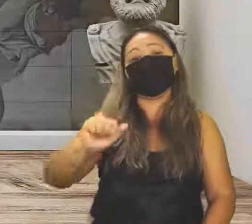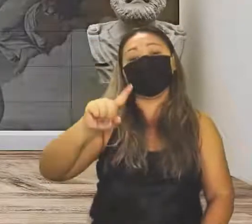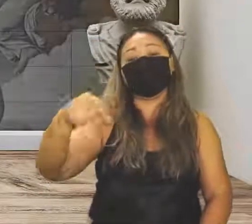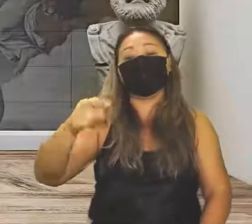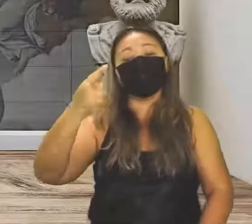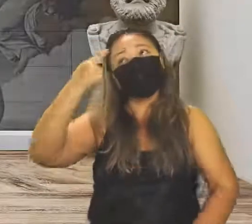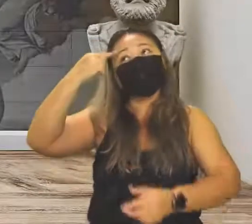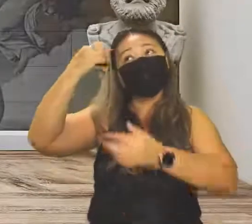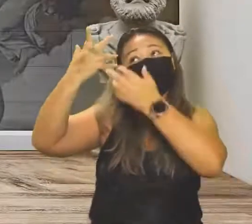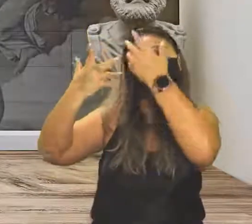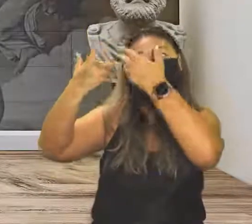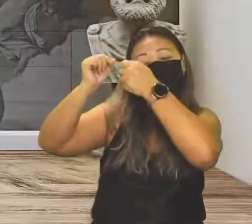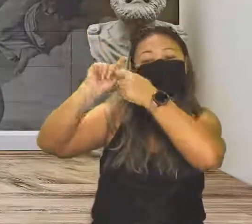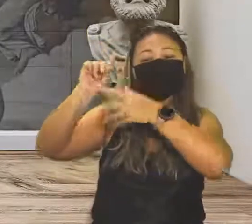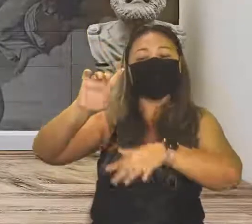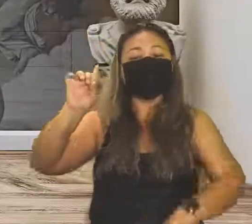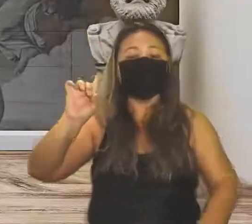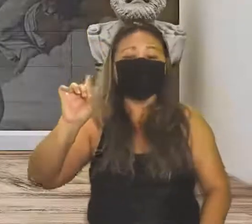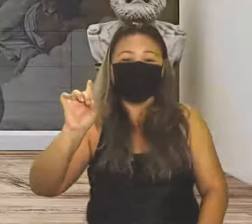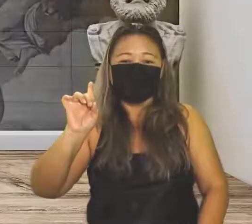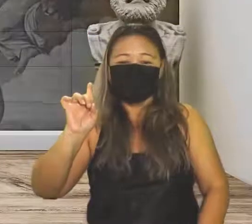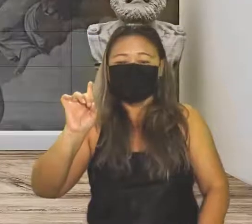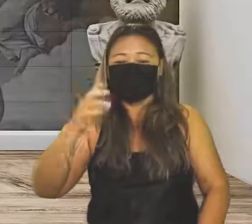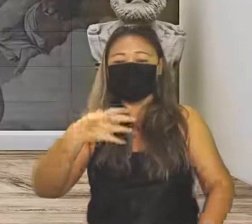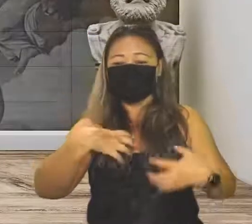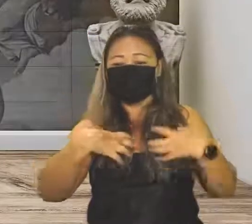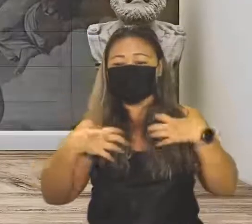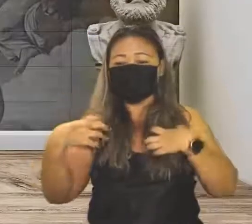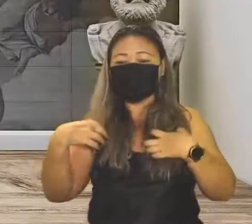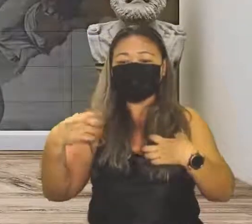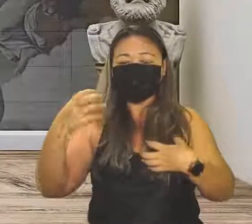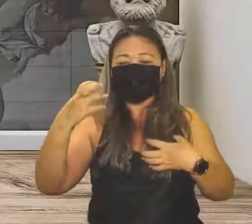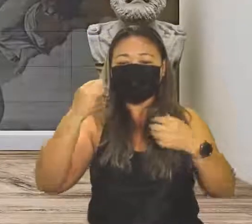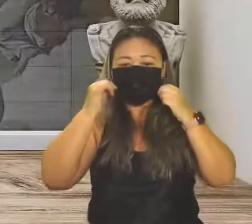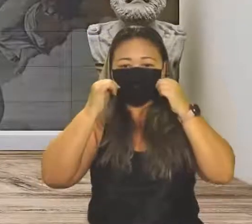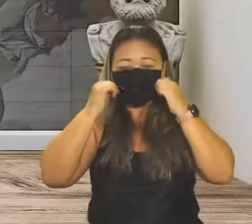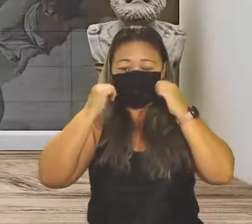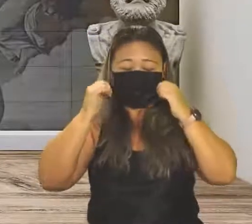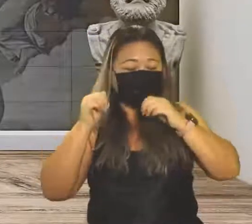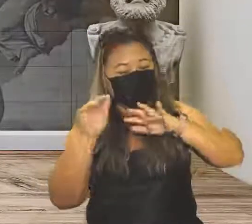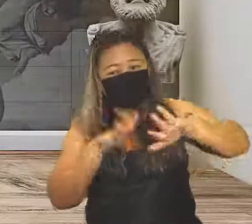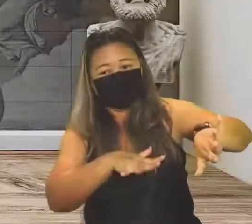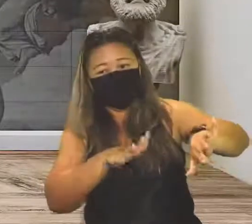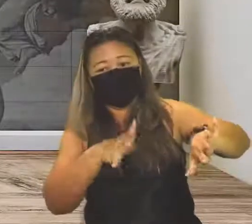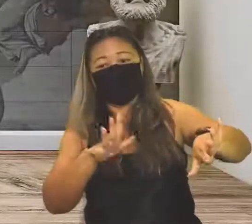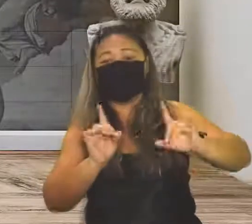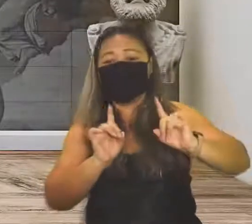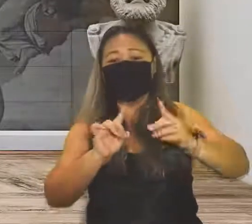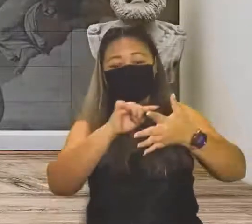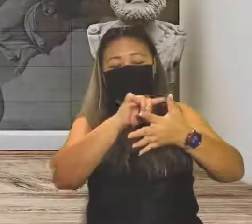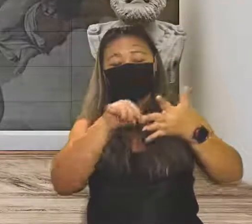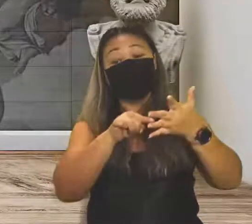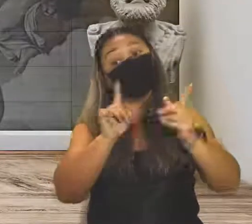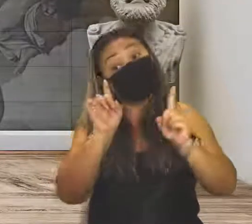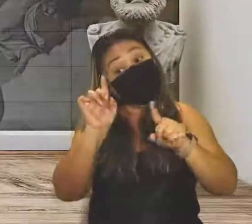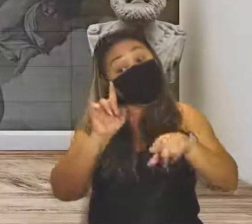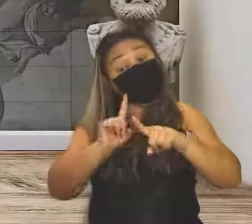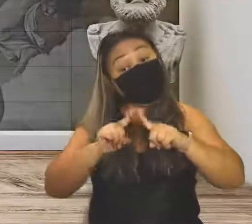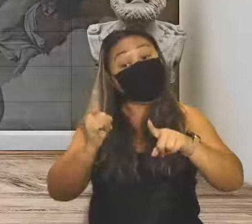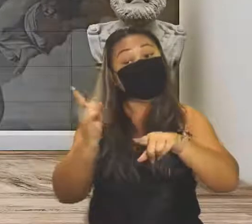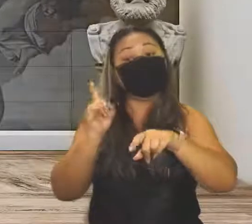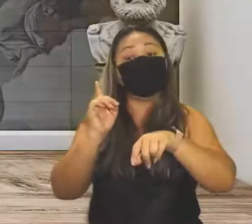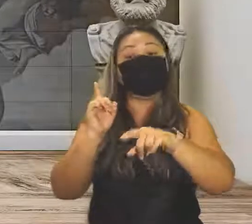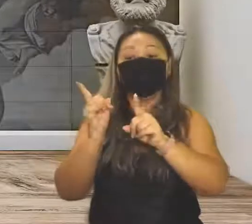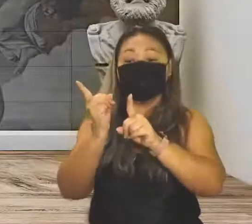do raciocínio. Não que os sentidos eles são desprezados, não, mas eles enganam em alguns